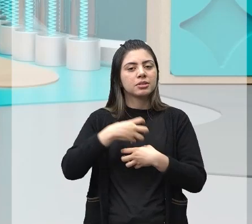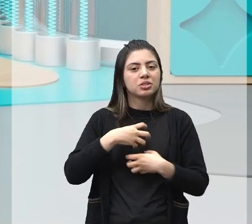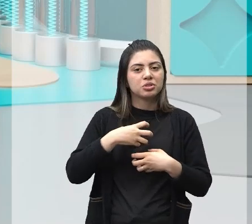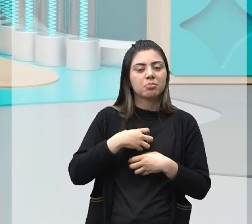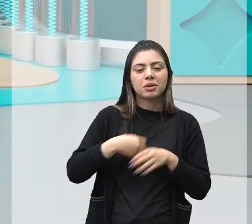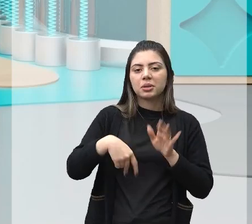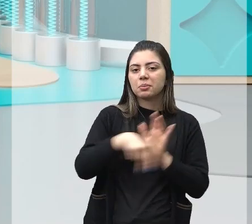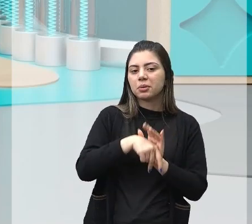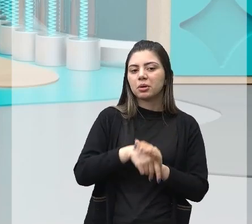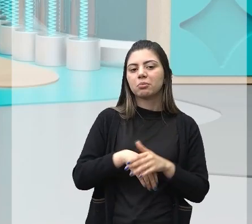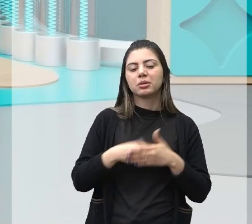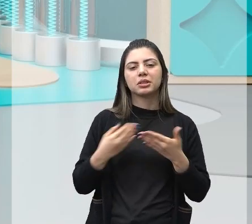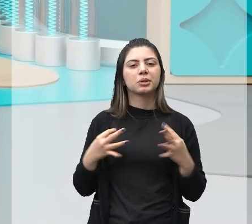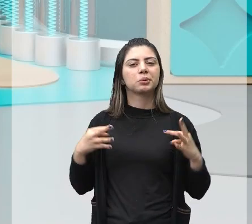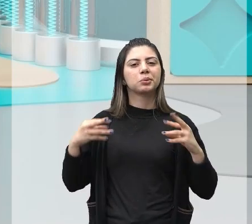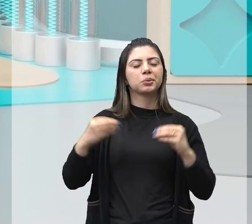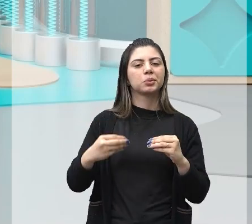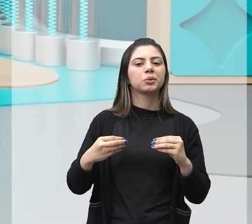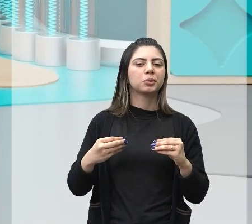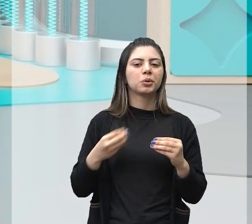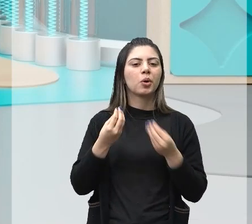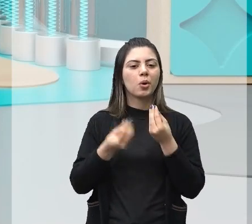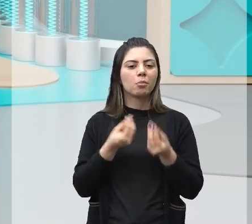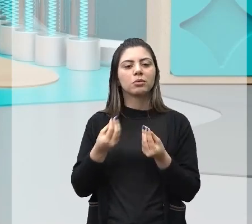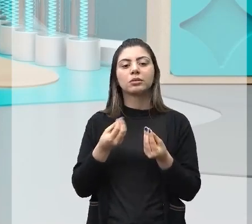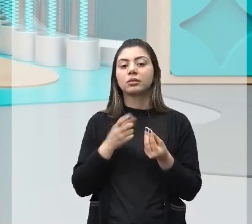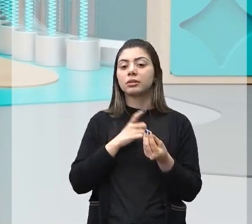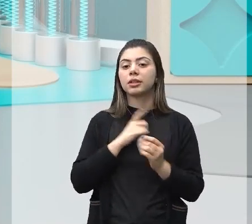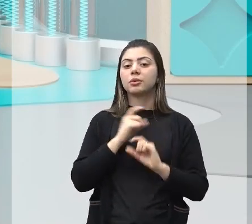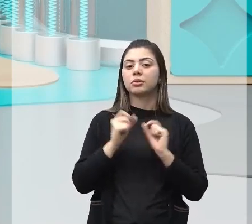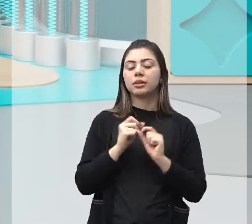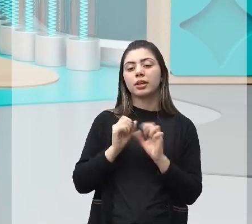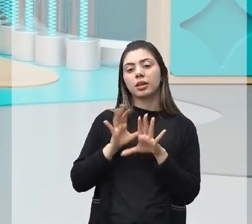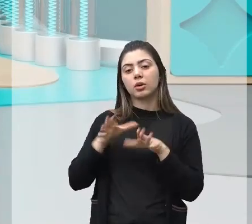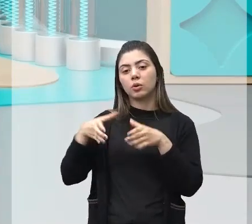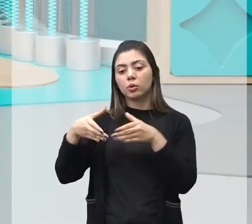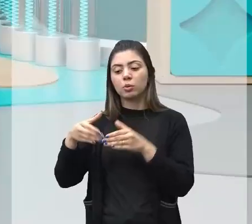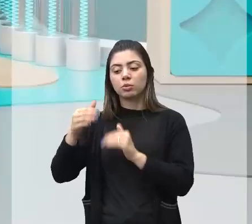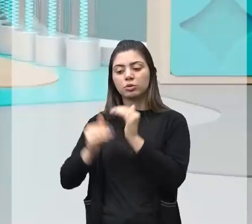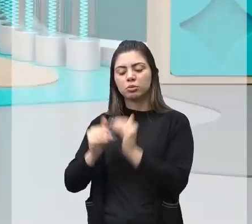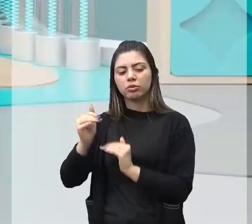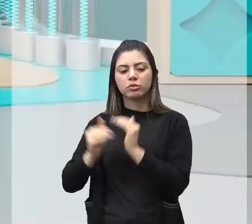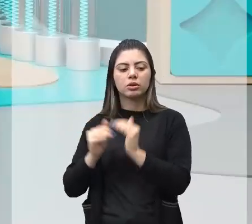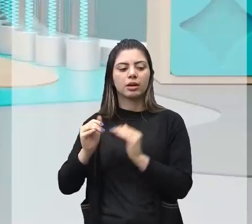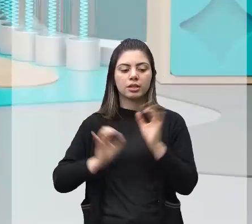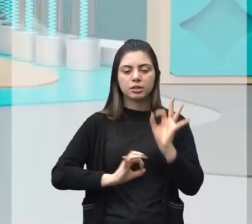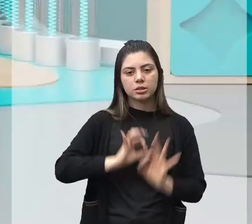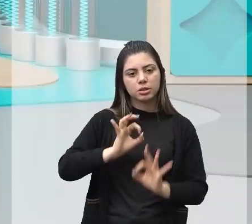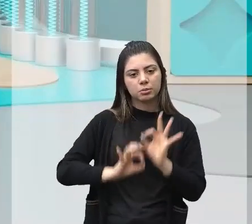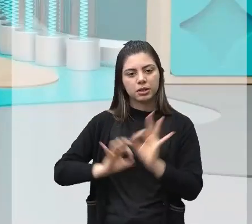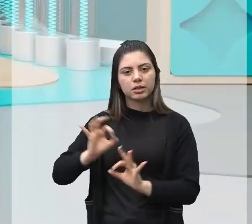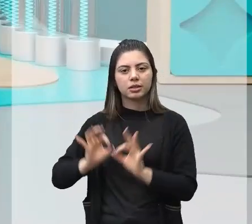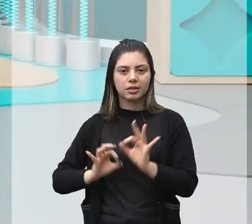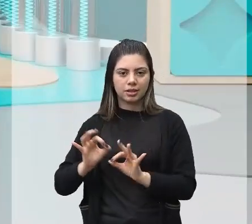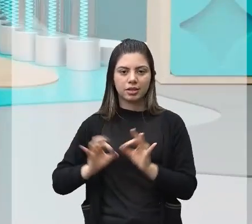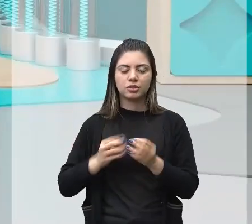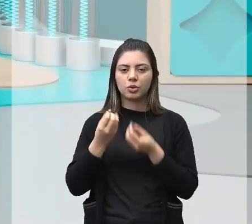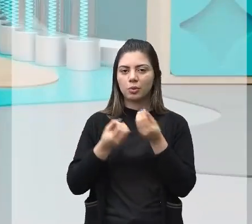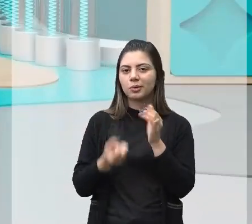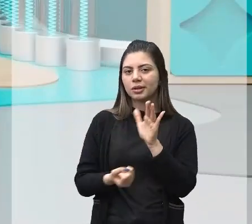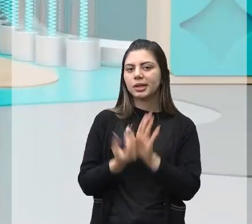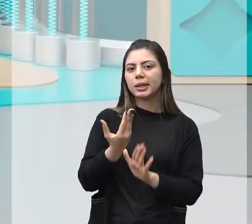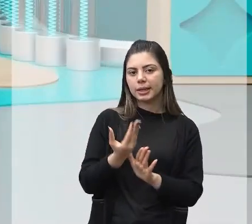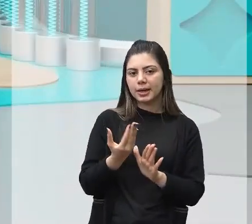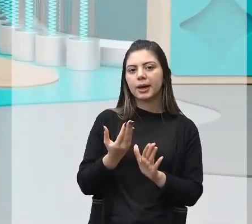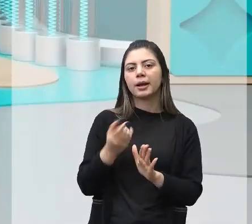específica, e tudo isso é direcionado e acompanhado por vários profissionais que fazem parte dessa estrutura da